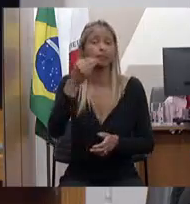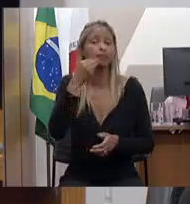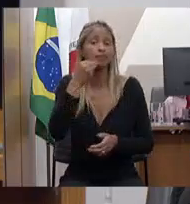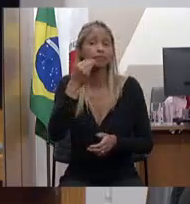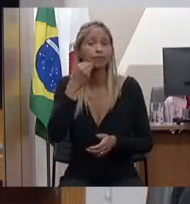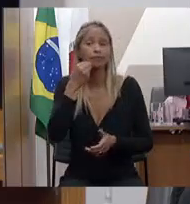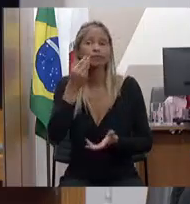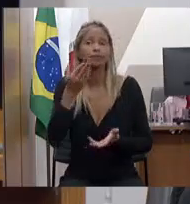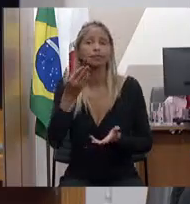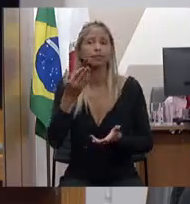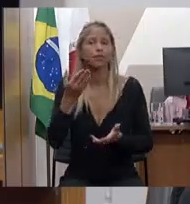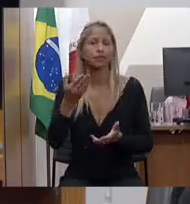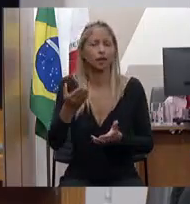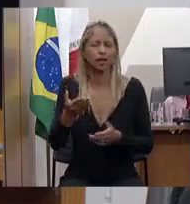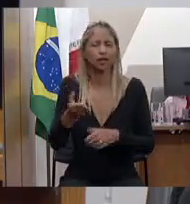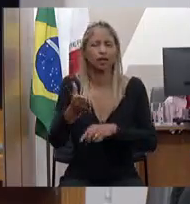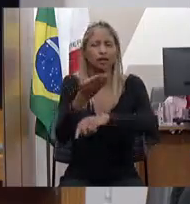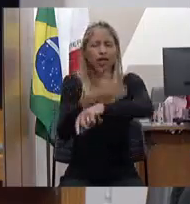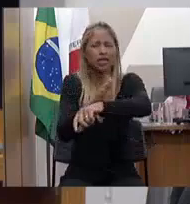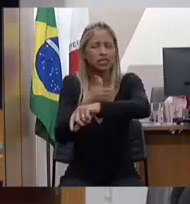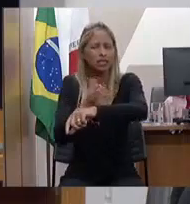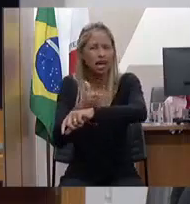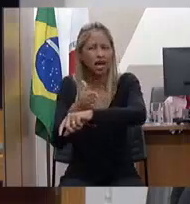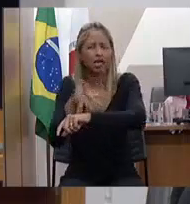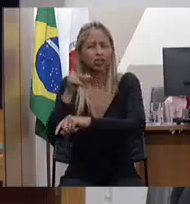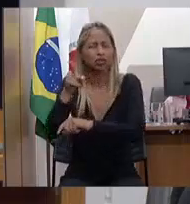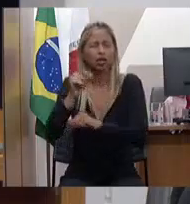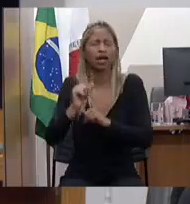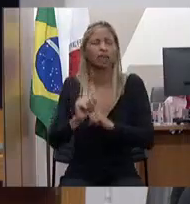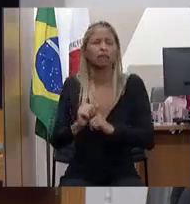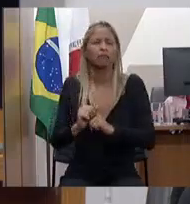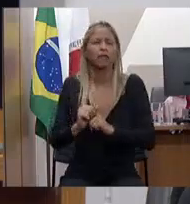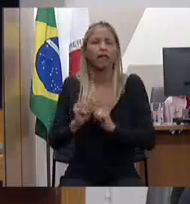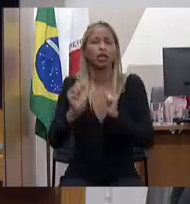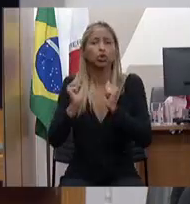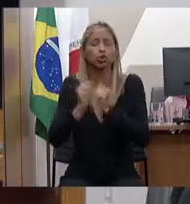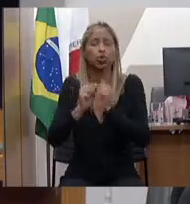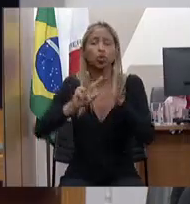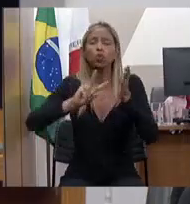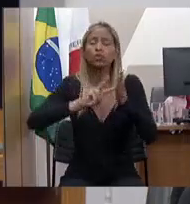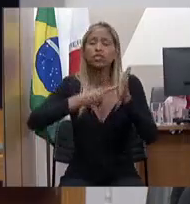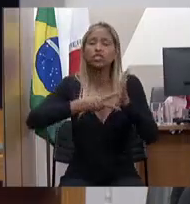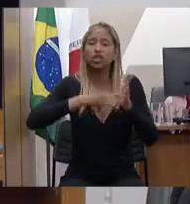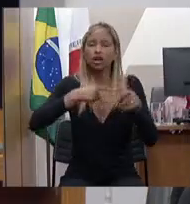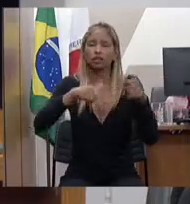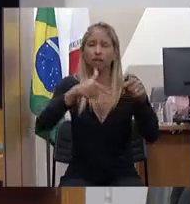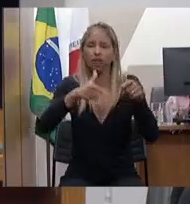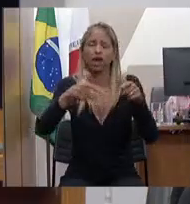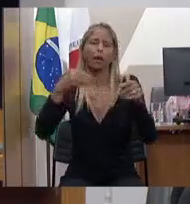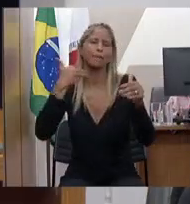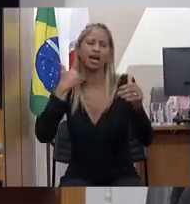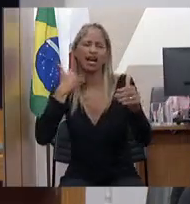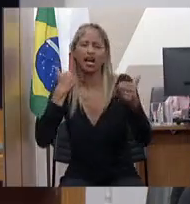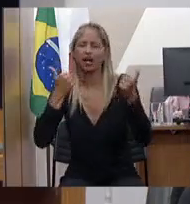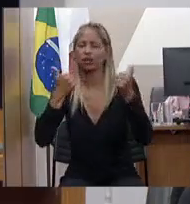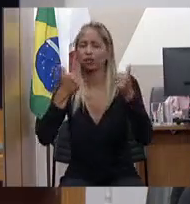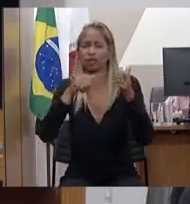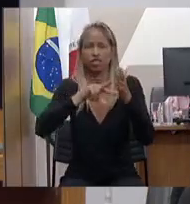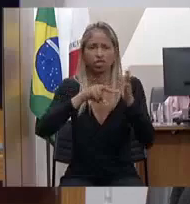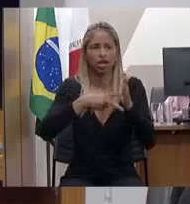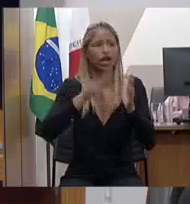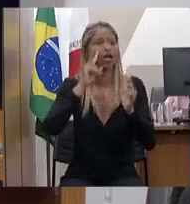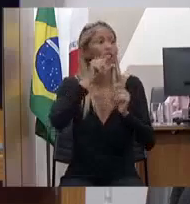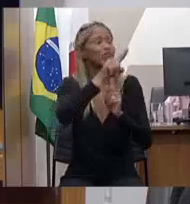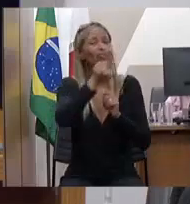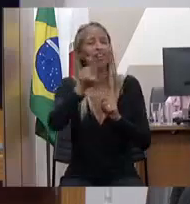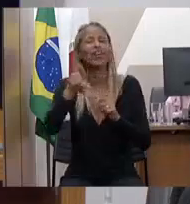na residência tem estágios né inclusive com os sindicatos trabalhadores com bancários e tal então tô vendo